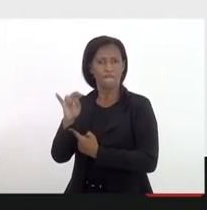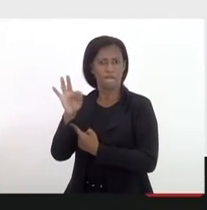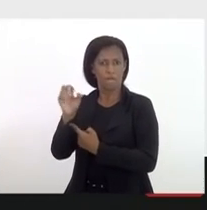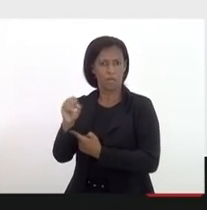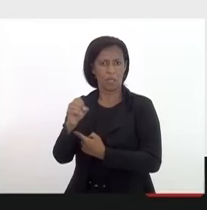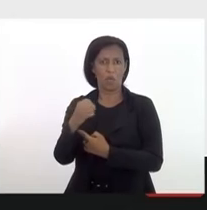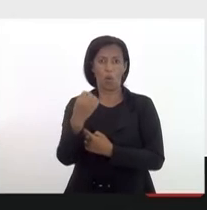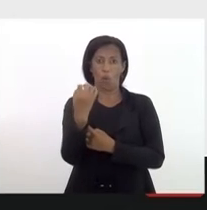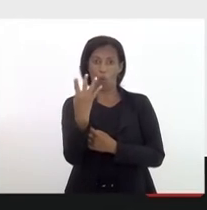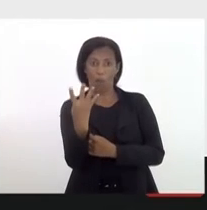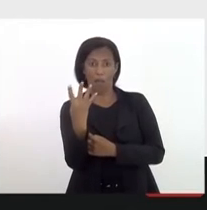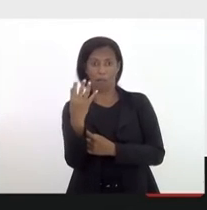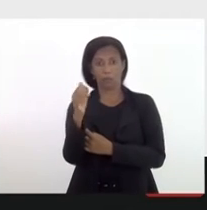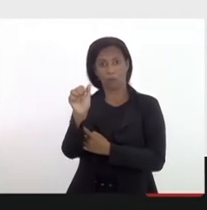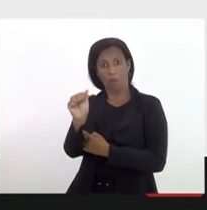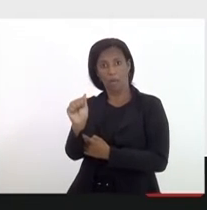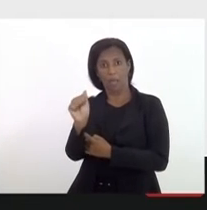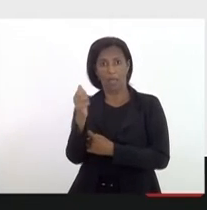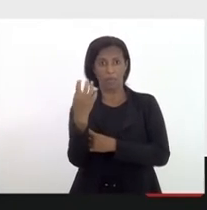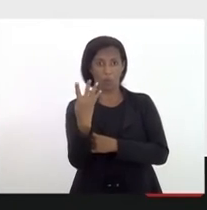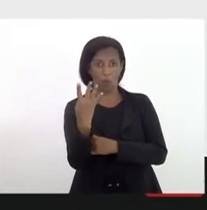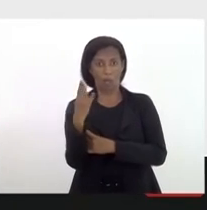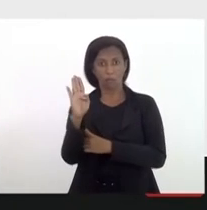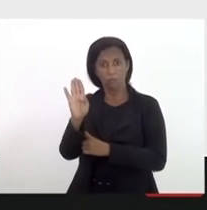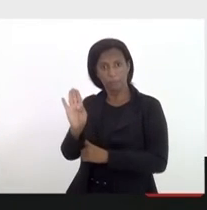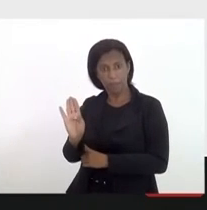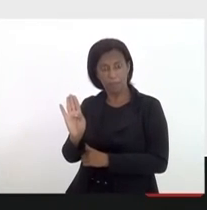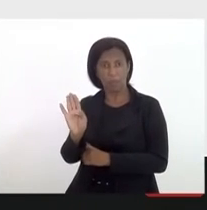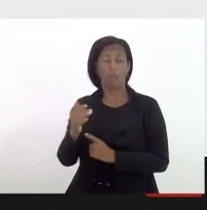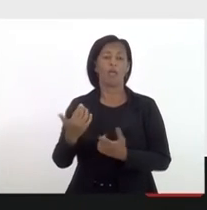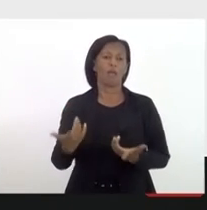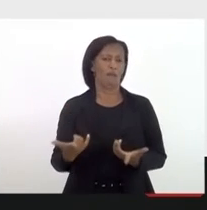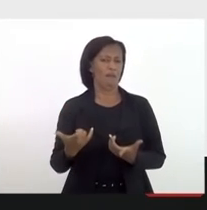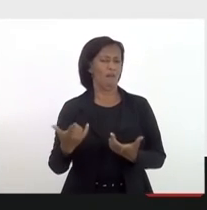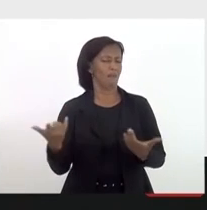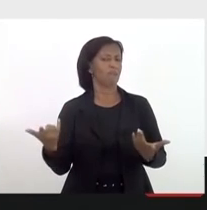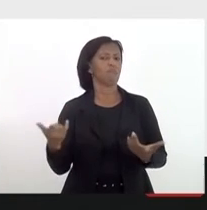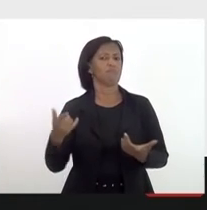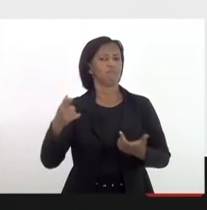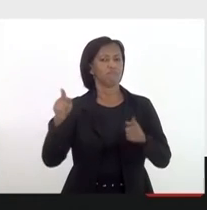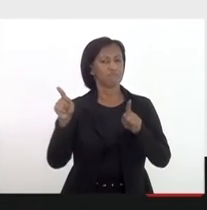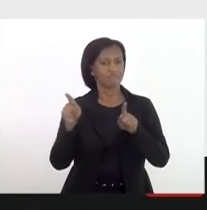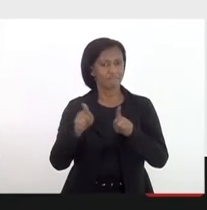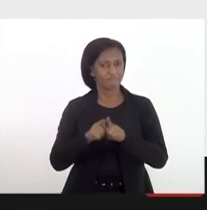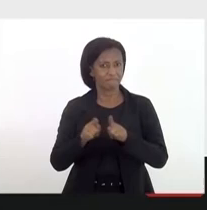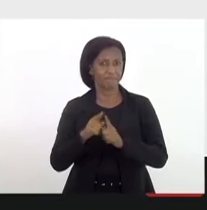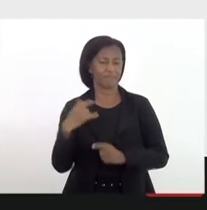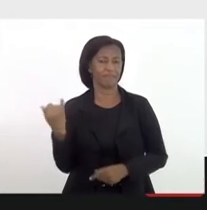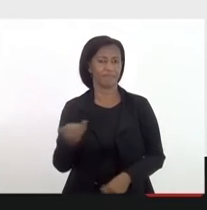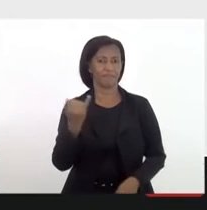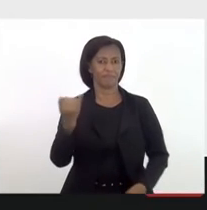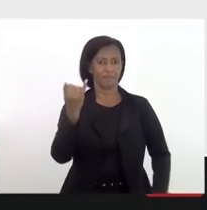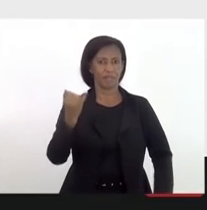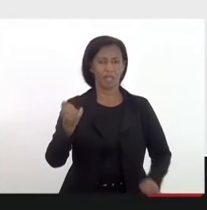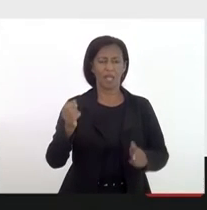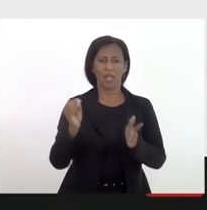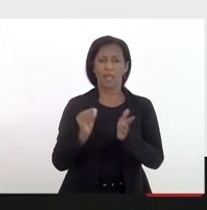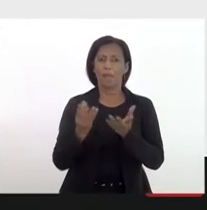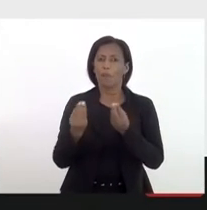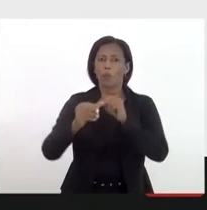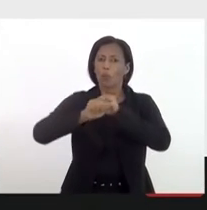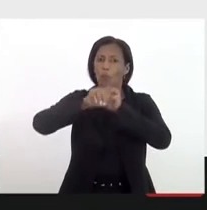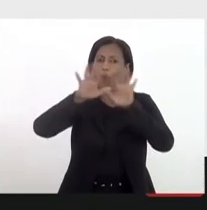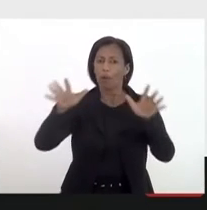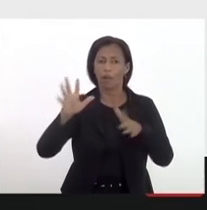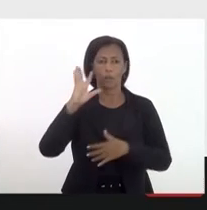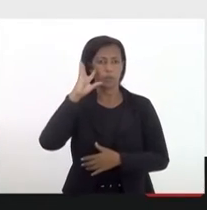e 4B, que são praticamente equivalentes em termos de distância e de capex. Então, está muito claro que a